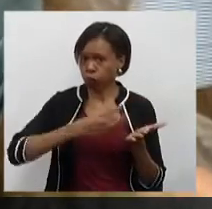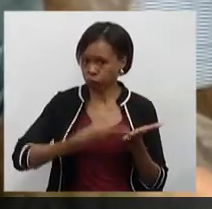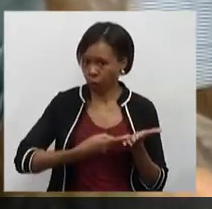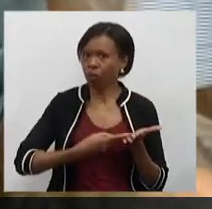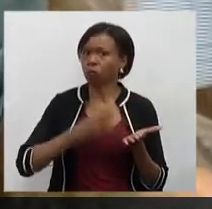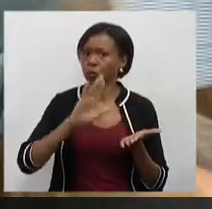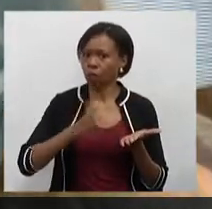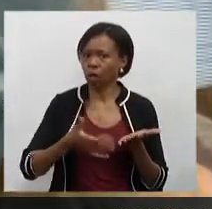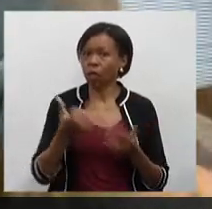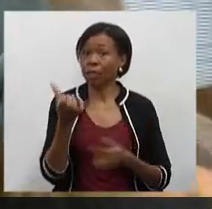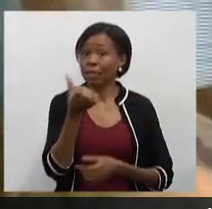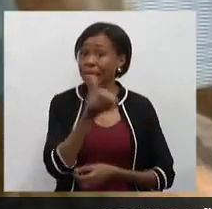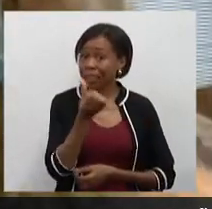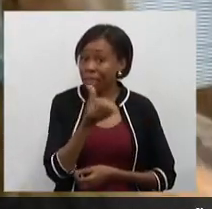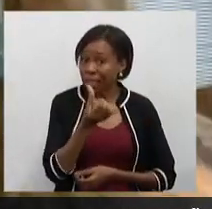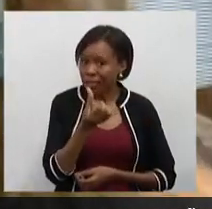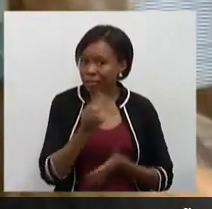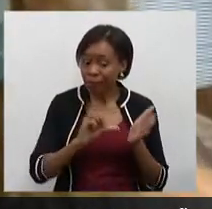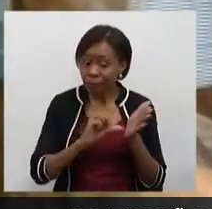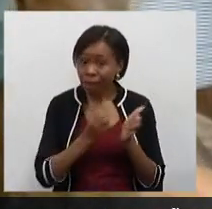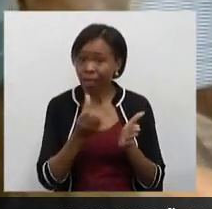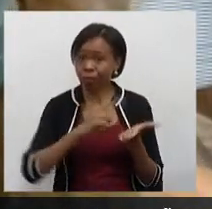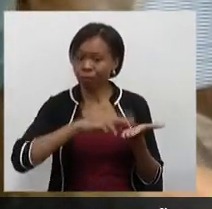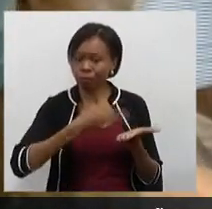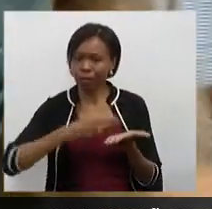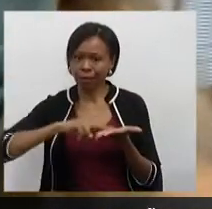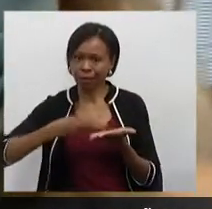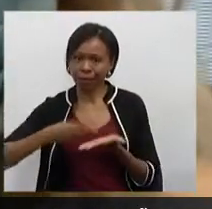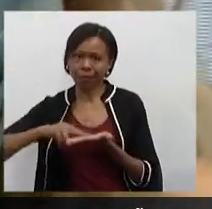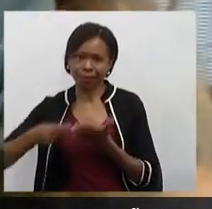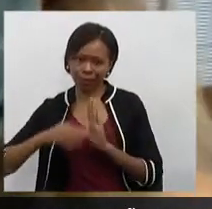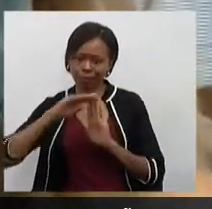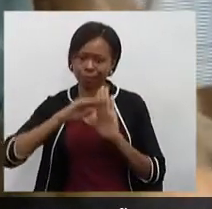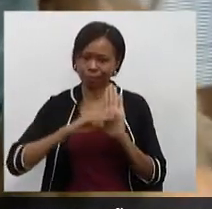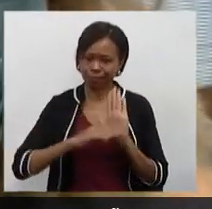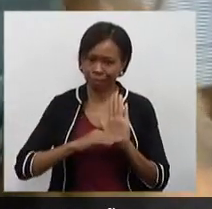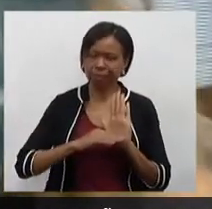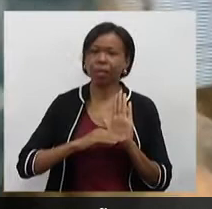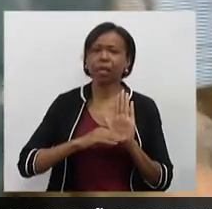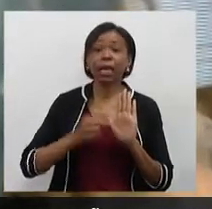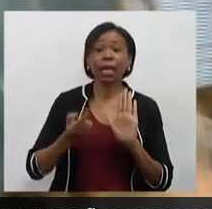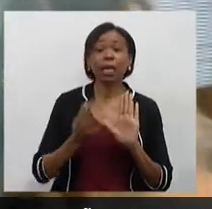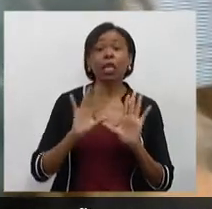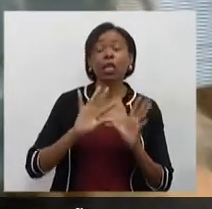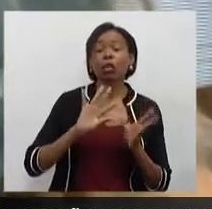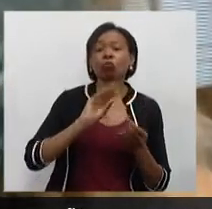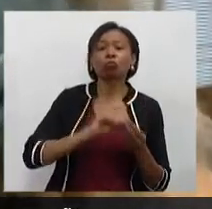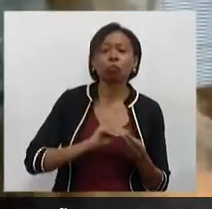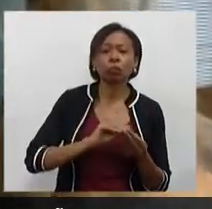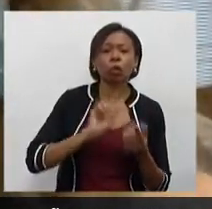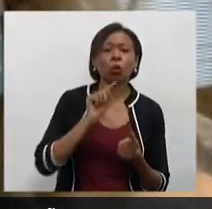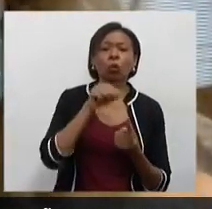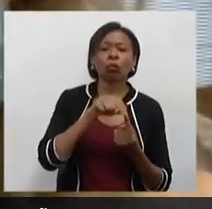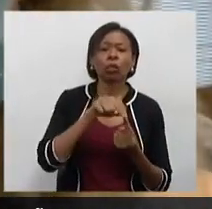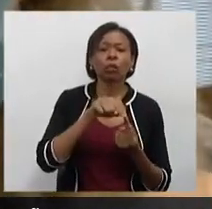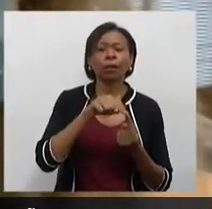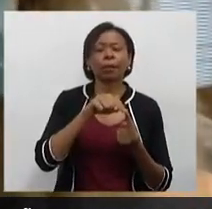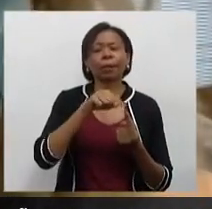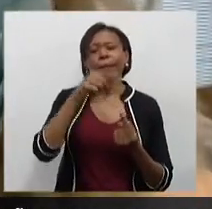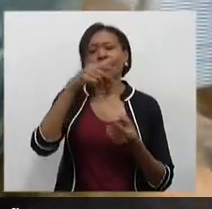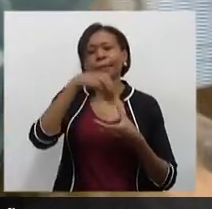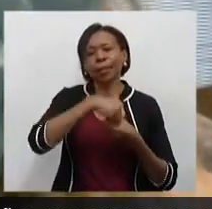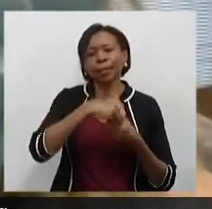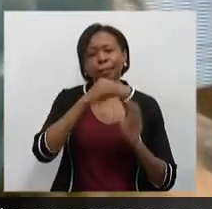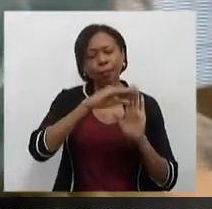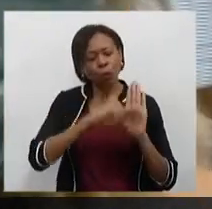6ª atualização, e ele traz, dentro do seu escopo, né, o quadro 1, né, dentro do plano, as